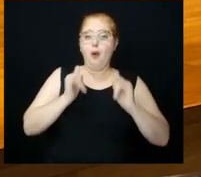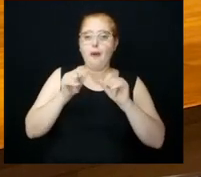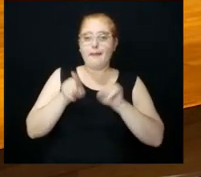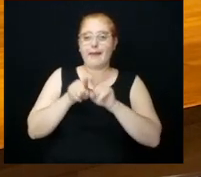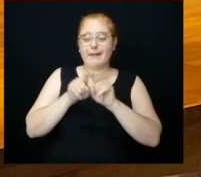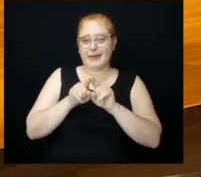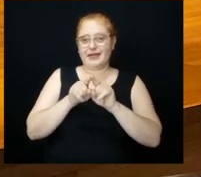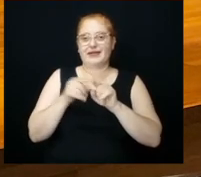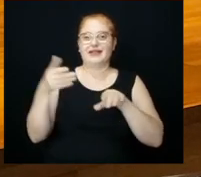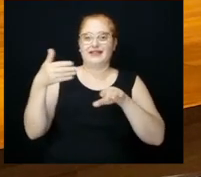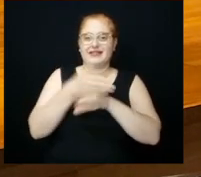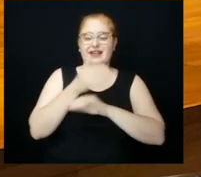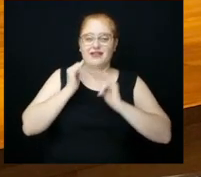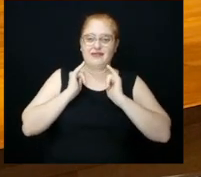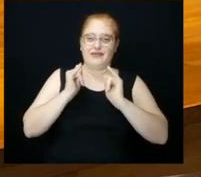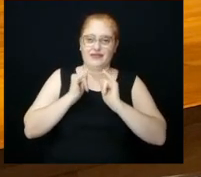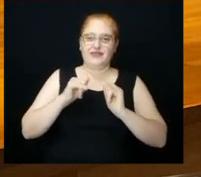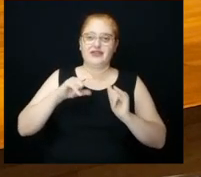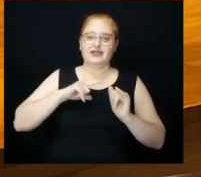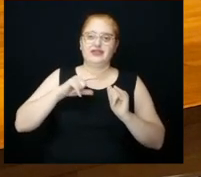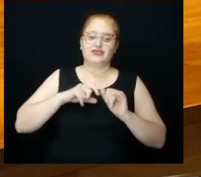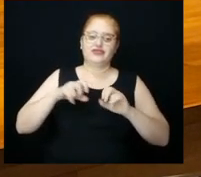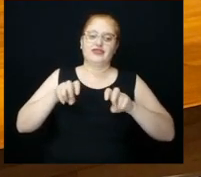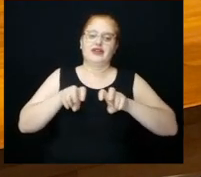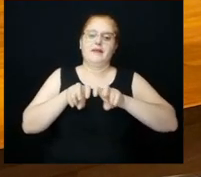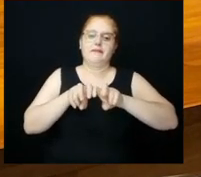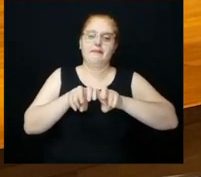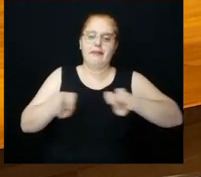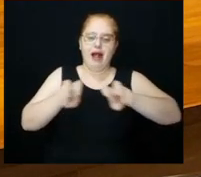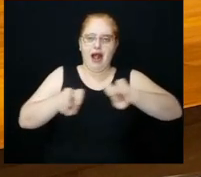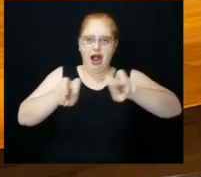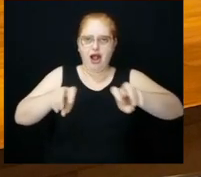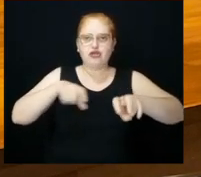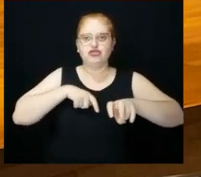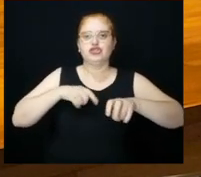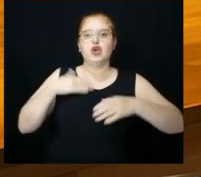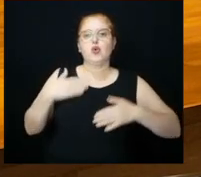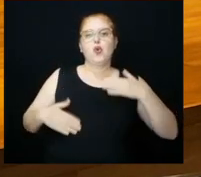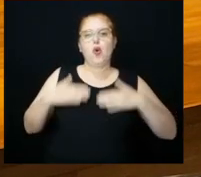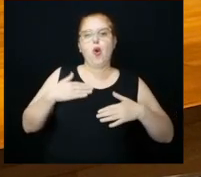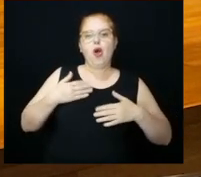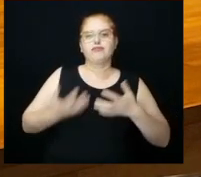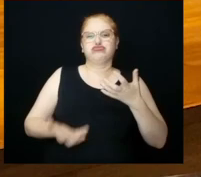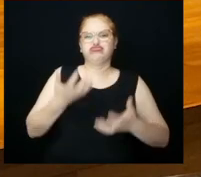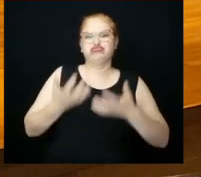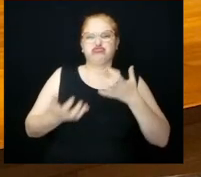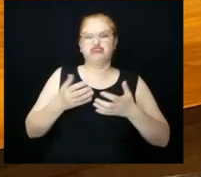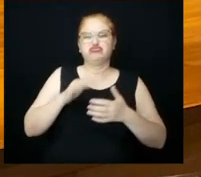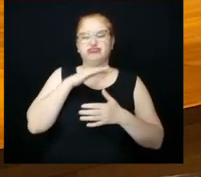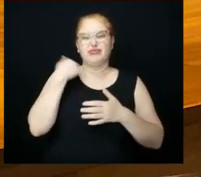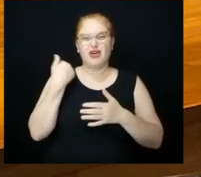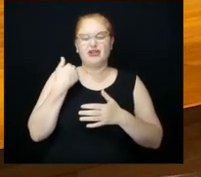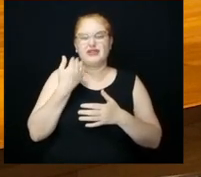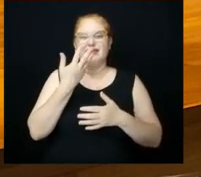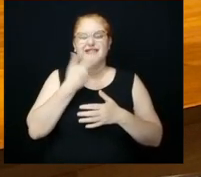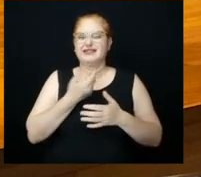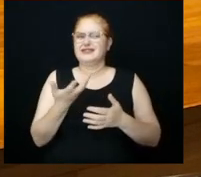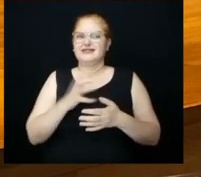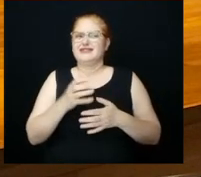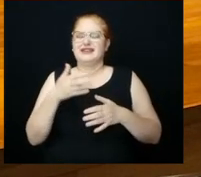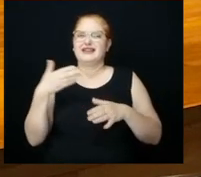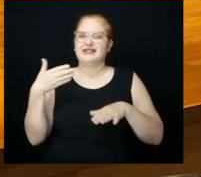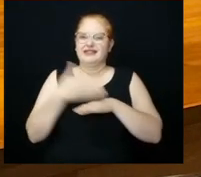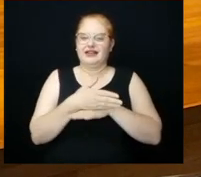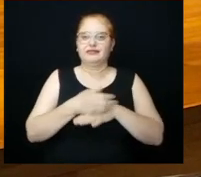Entraram no autocarro. O corredor e os bancos estão ainda cobertos de corpos carbonizados. Muidinga se recusa a entrar. O